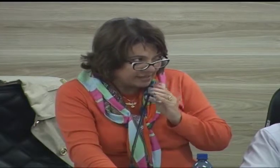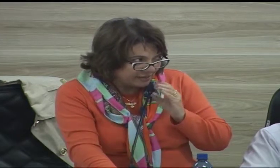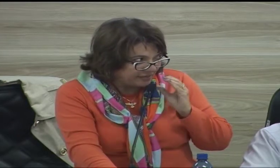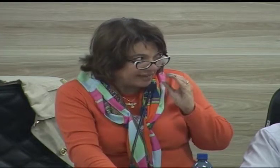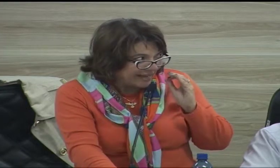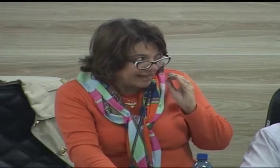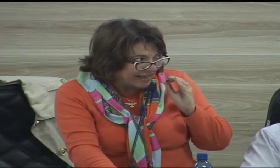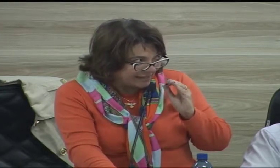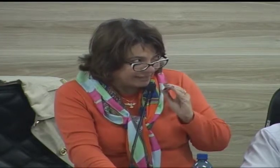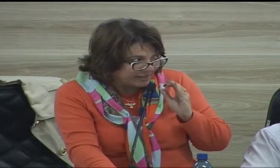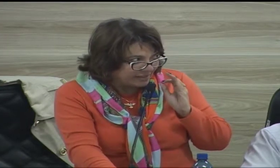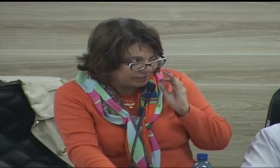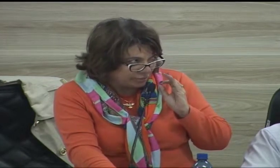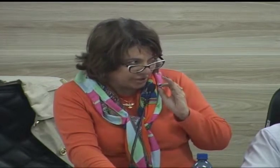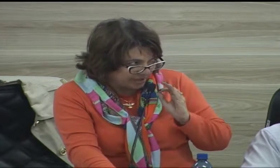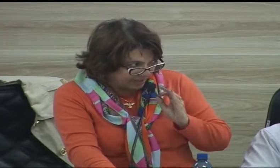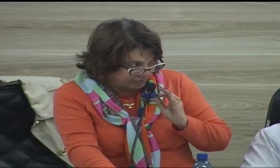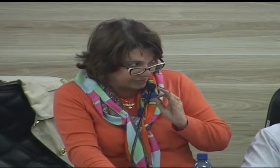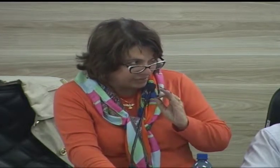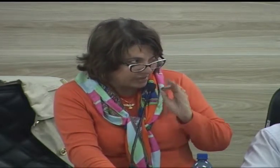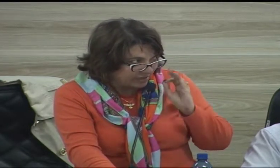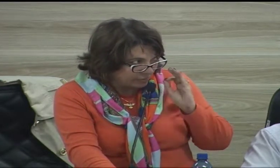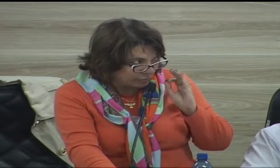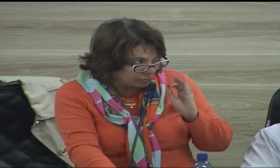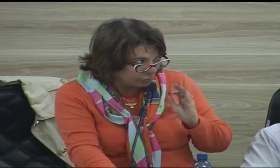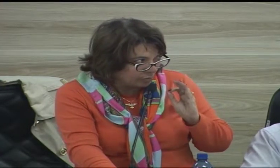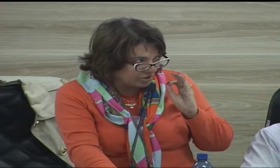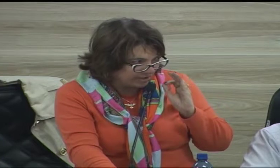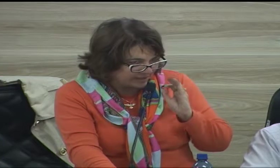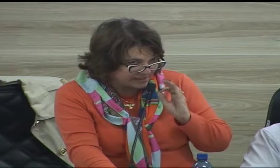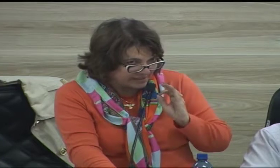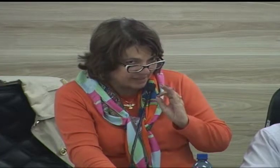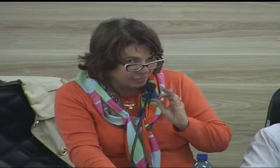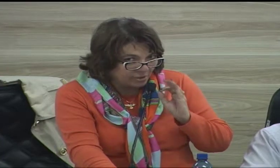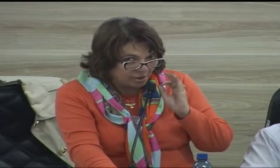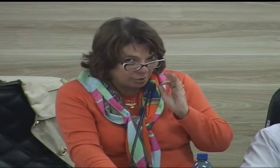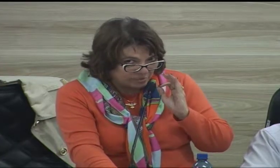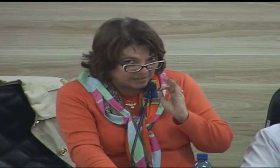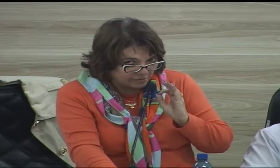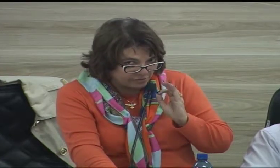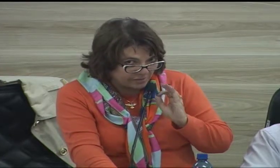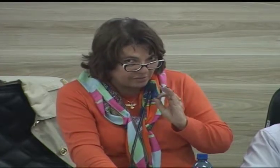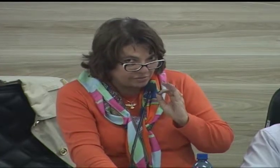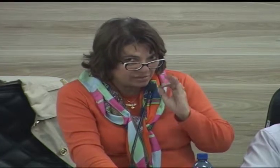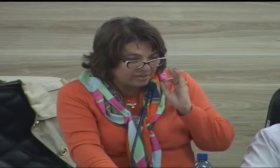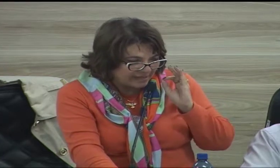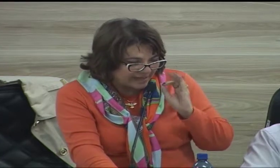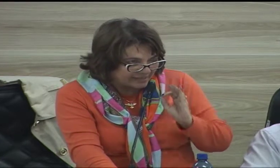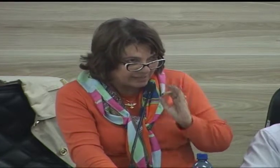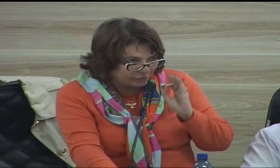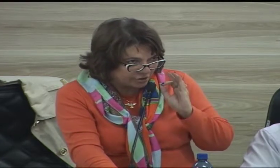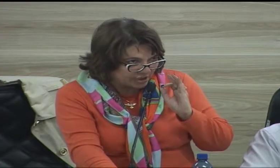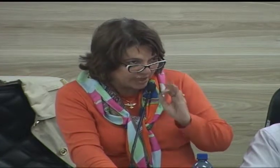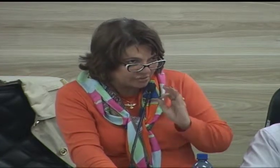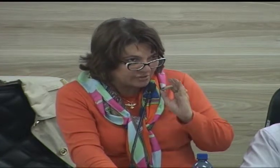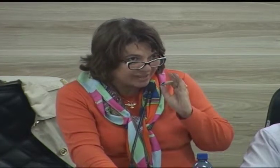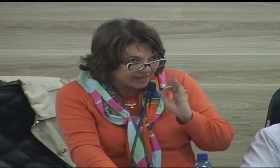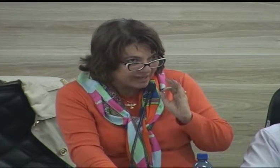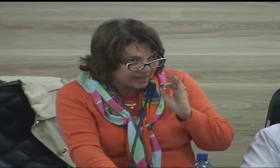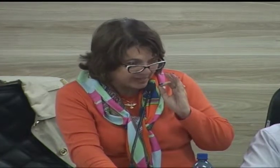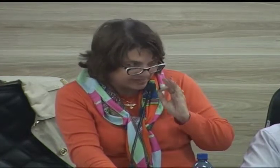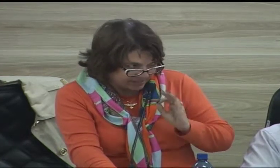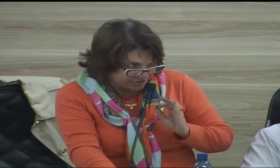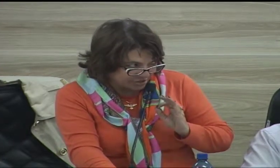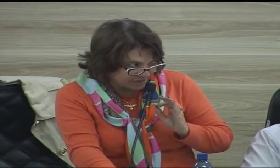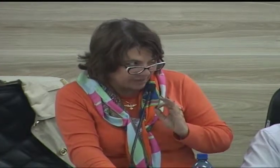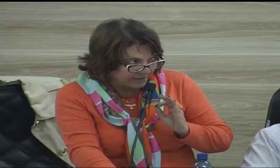que significa garantia dos direitos. Como o nome já está dizendo, Conselhos Humanos, garantia dos direitos de quem